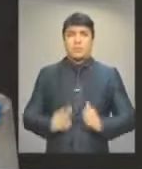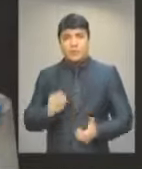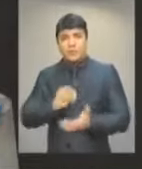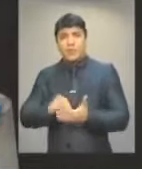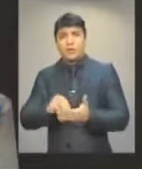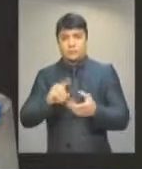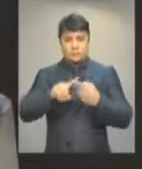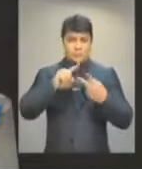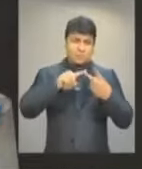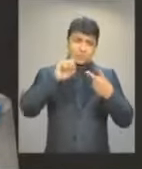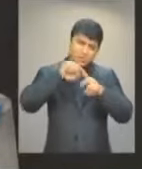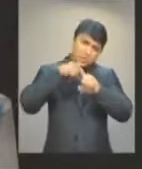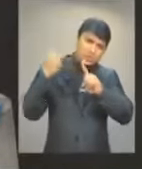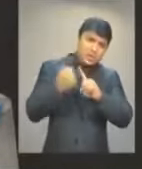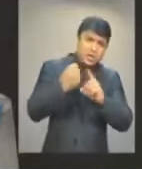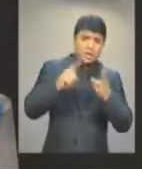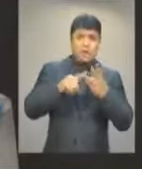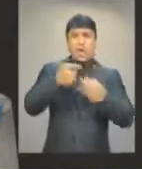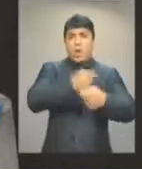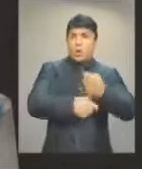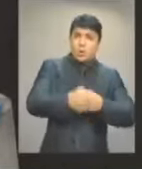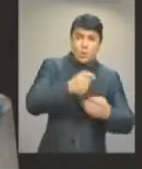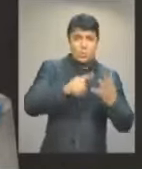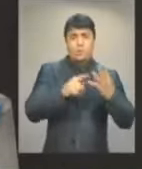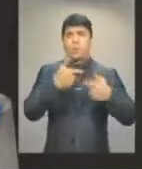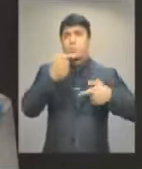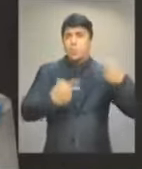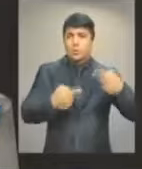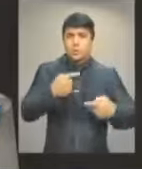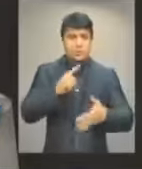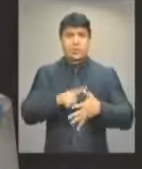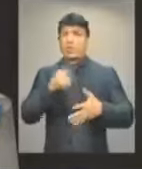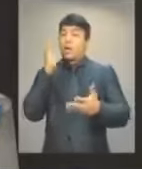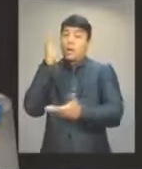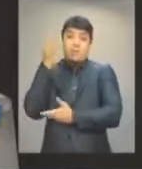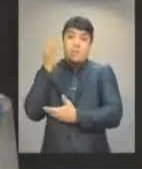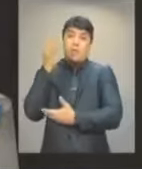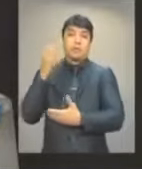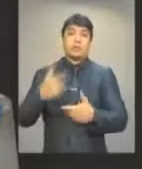social, econômica, política, ambiental.